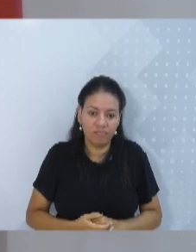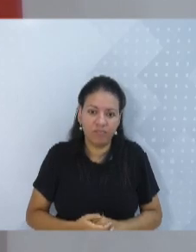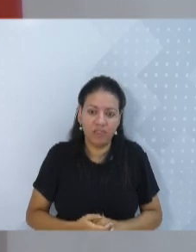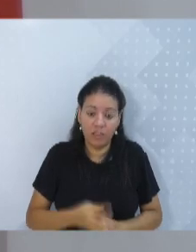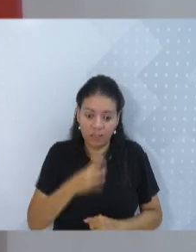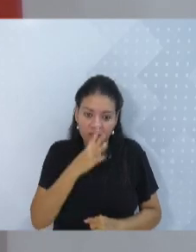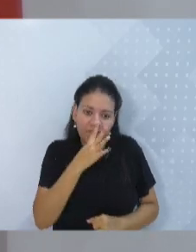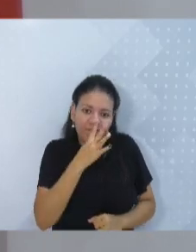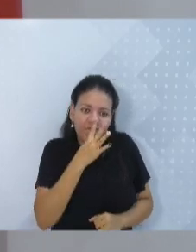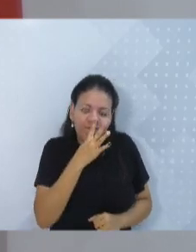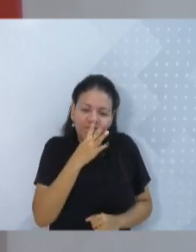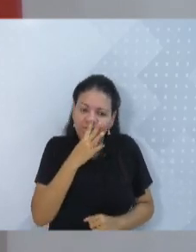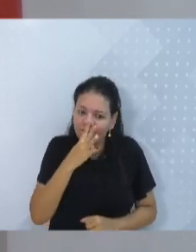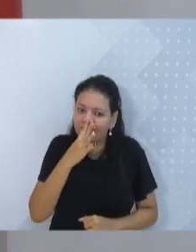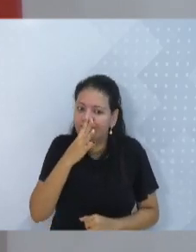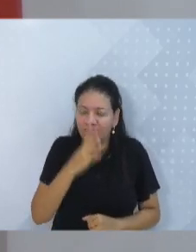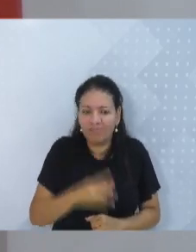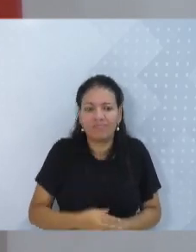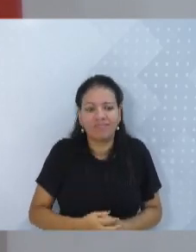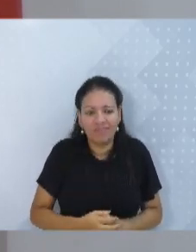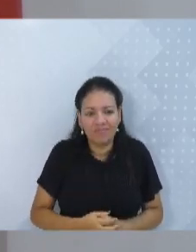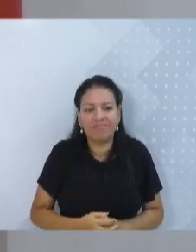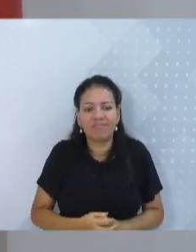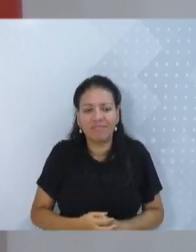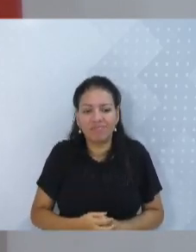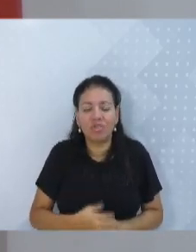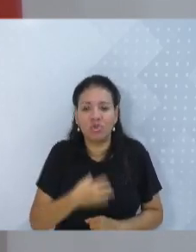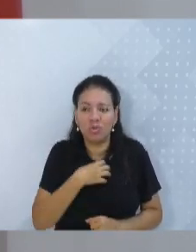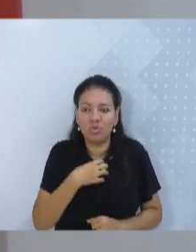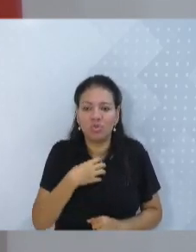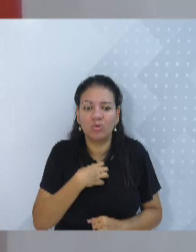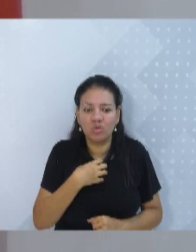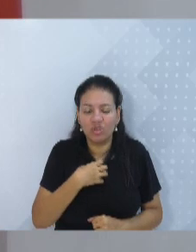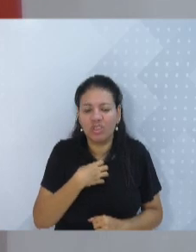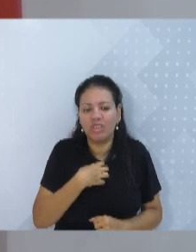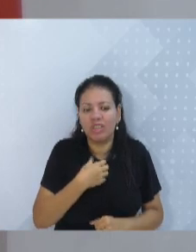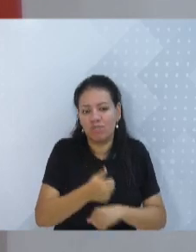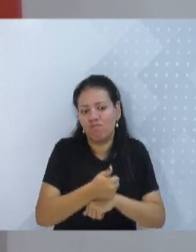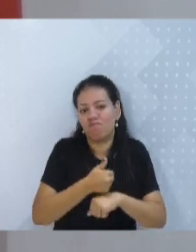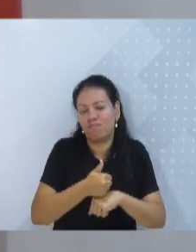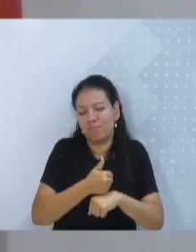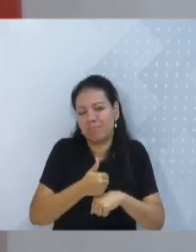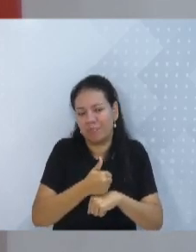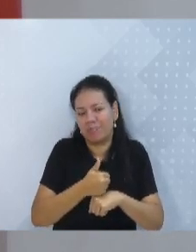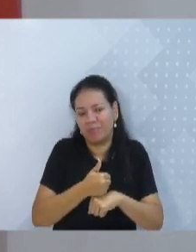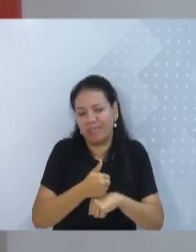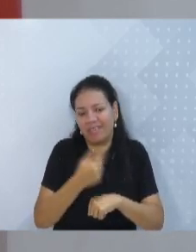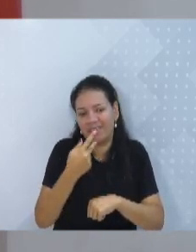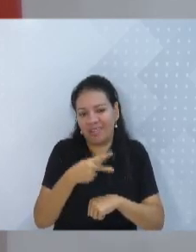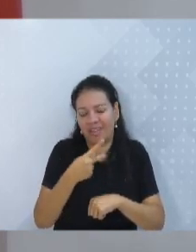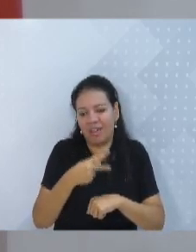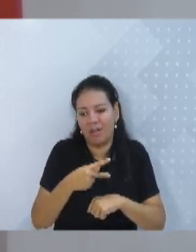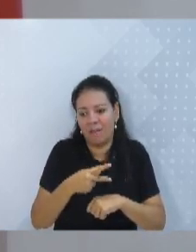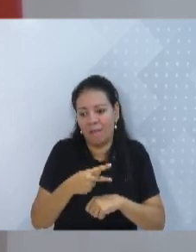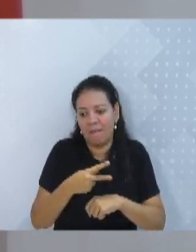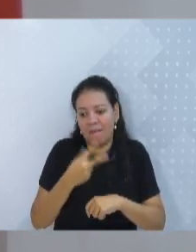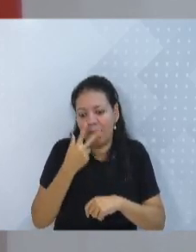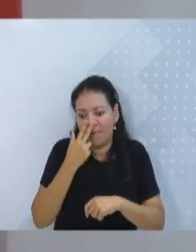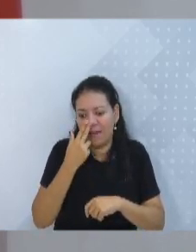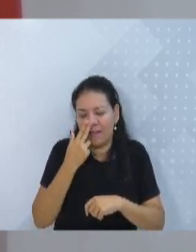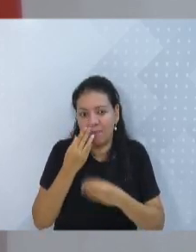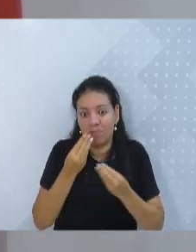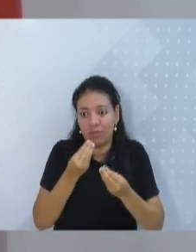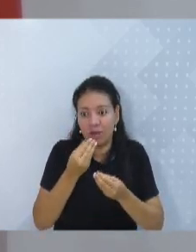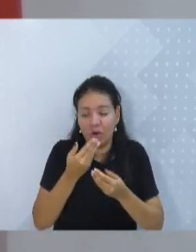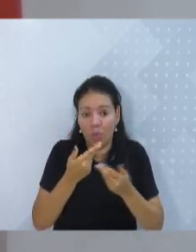eu admiro na forma como tu és profissional é que mesmo com um